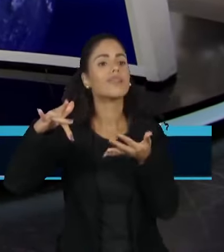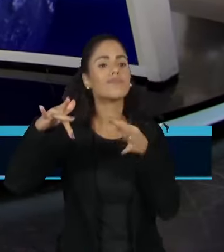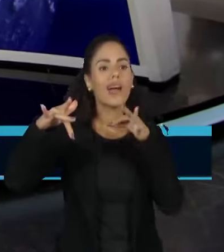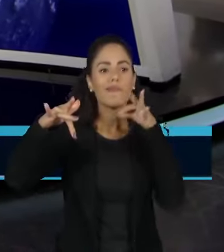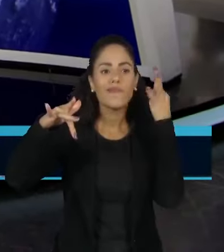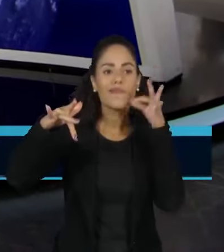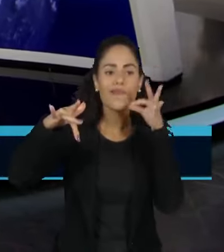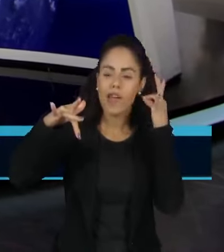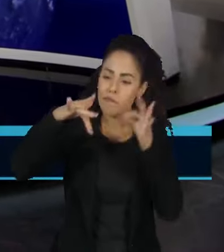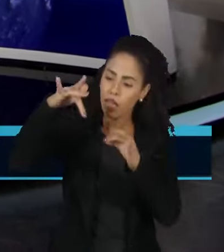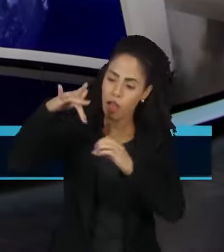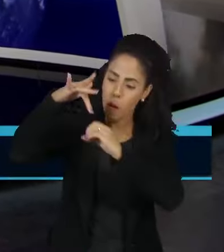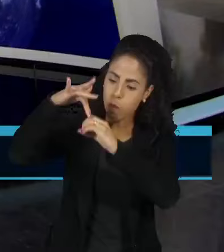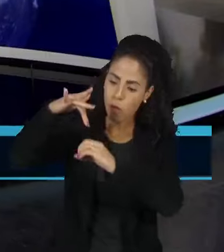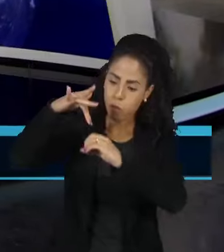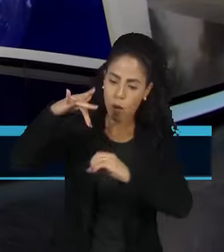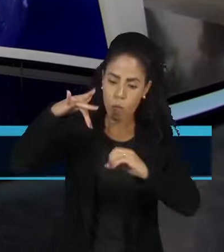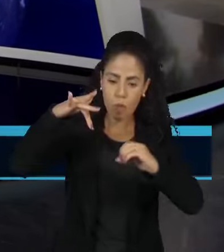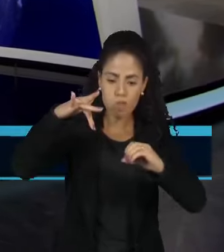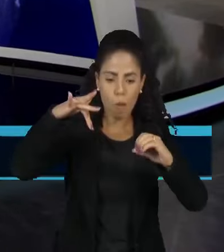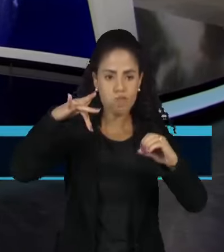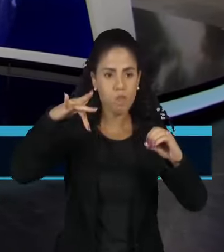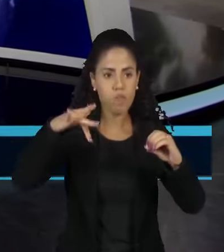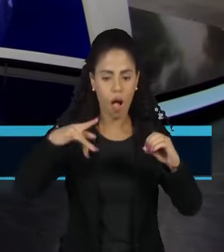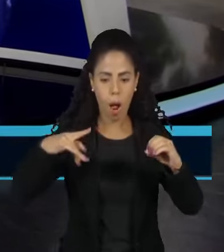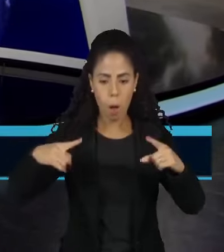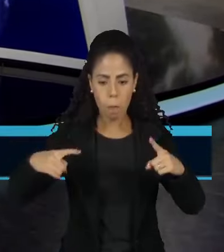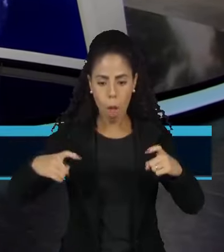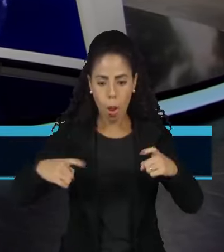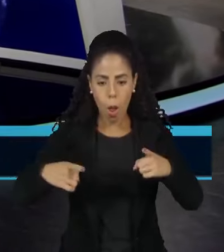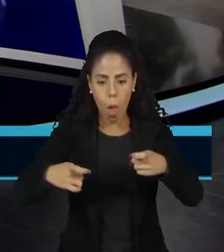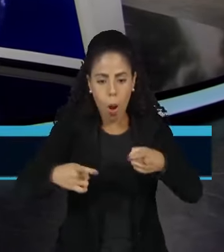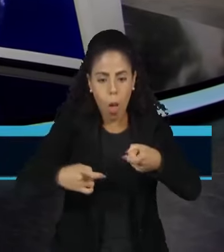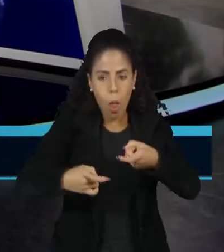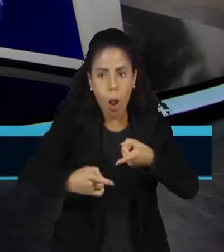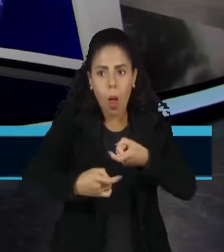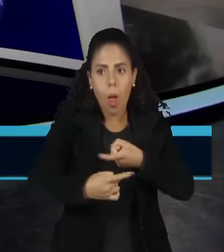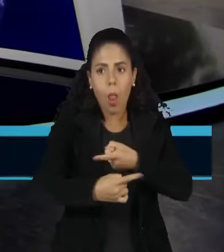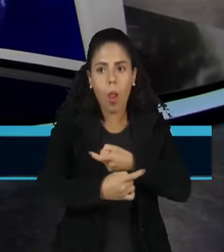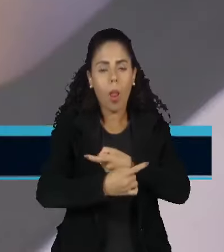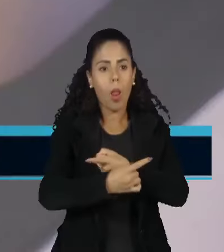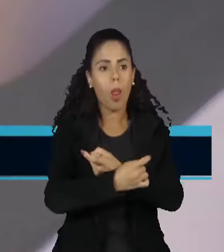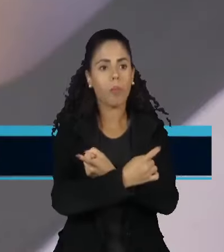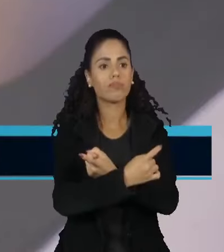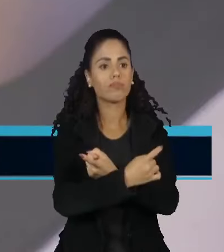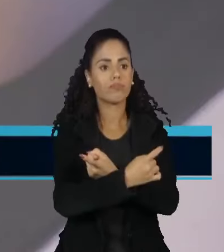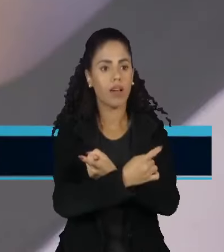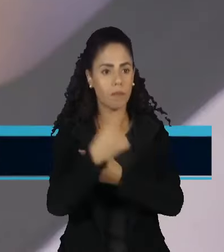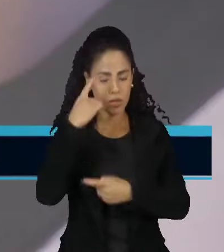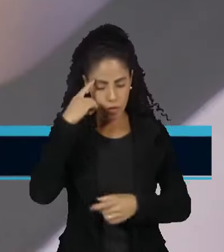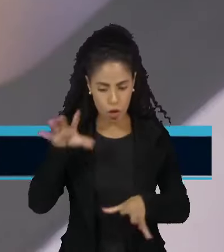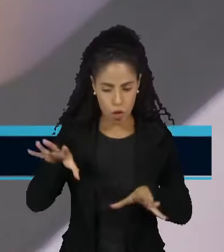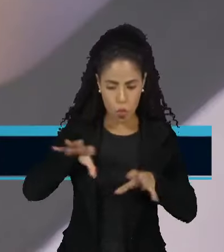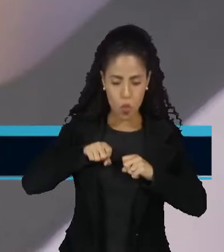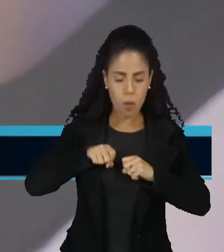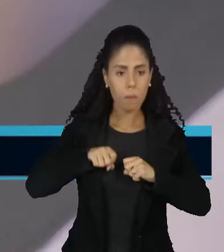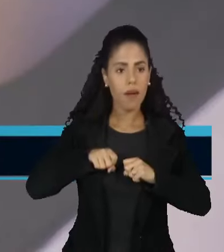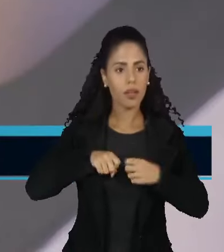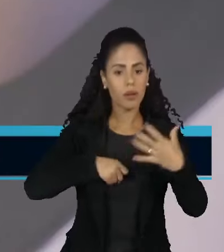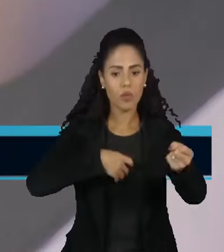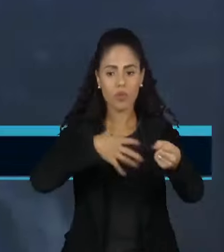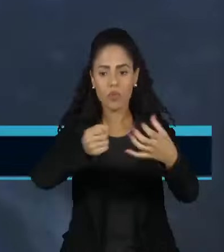o vírus junto. E quem forneceu esse vírus foi outra pessoa que está do lado, que foi picado pela mesma fêmea.